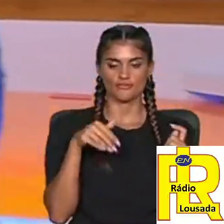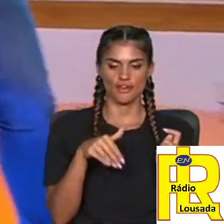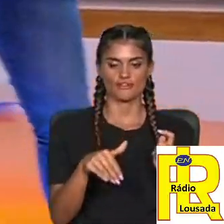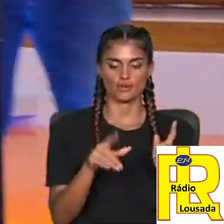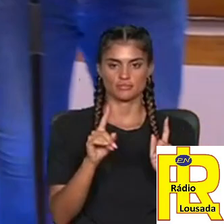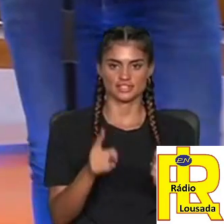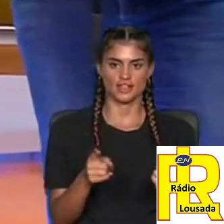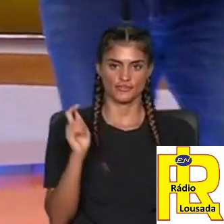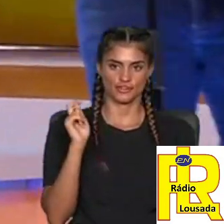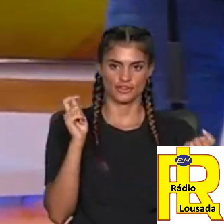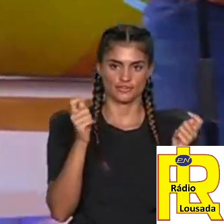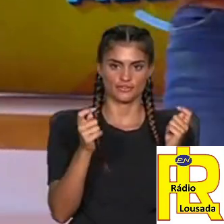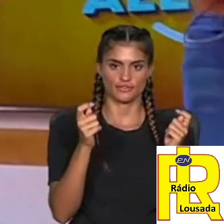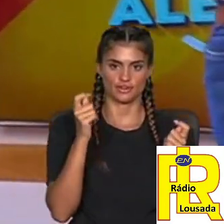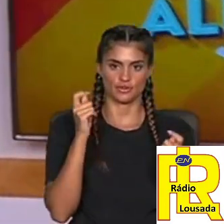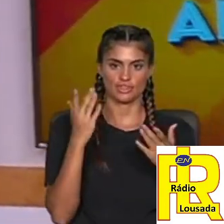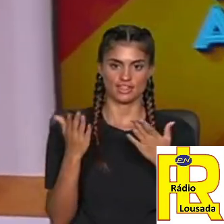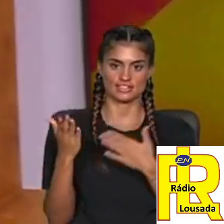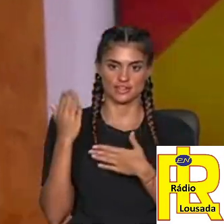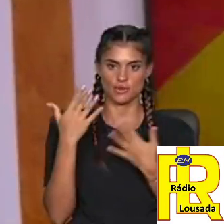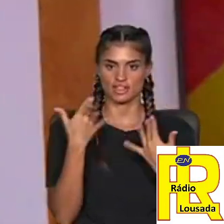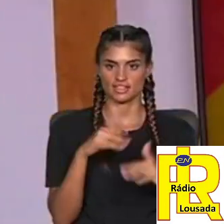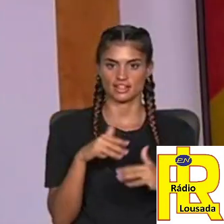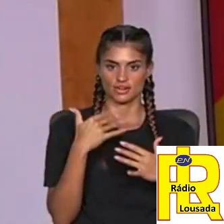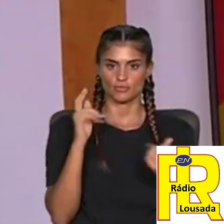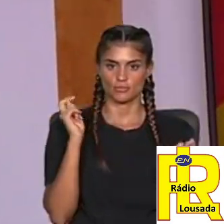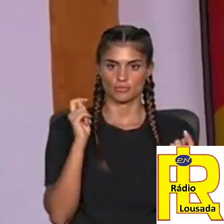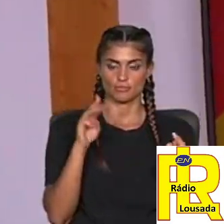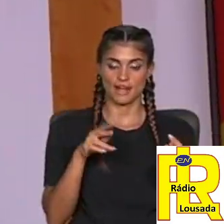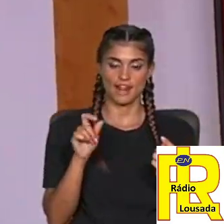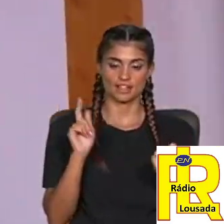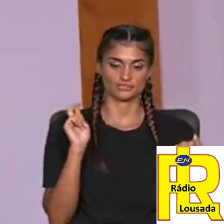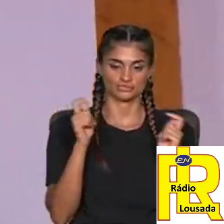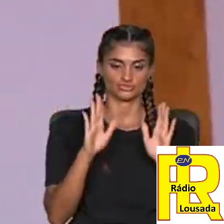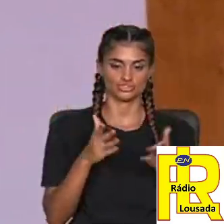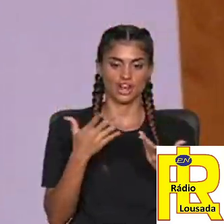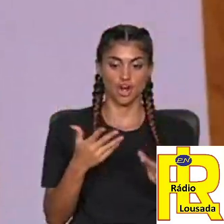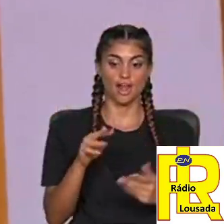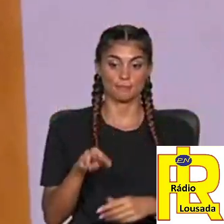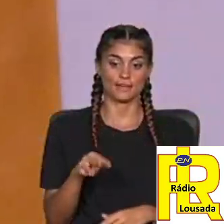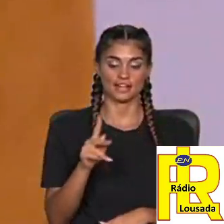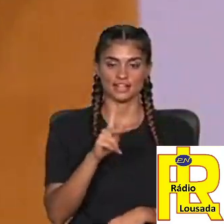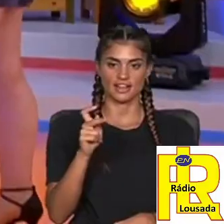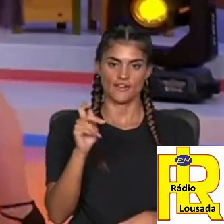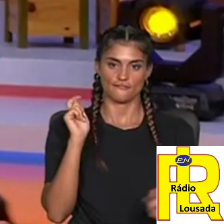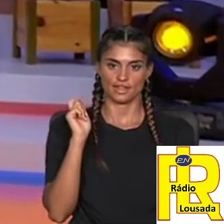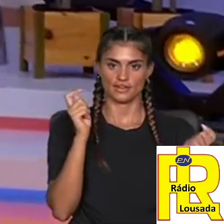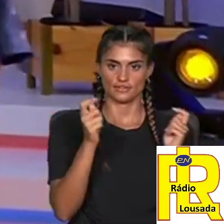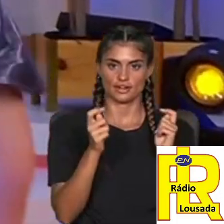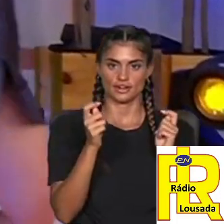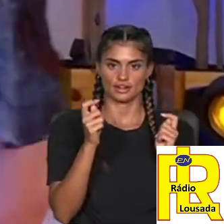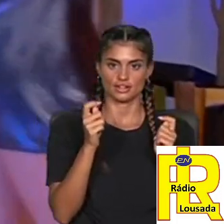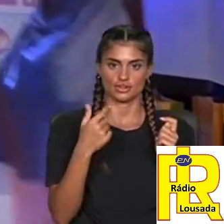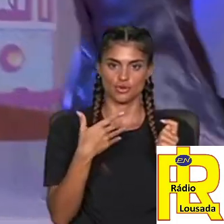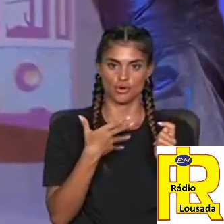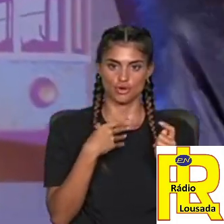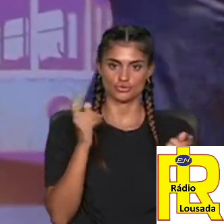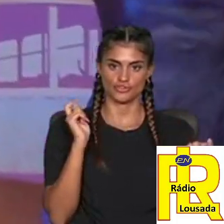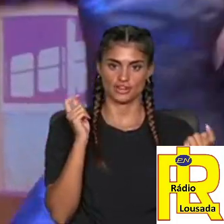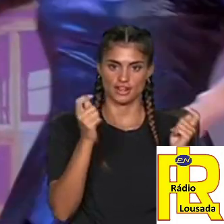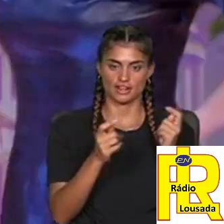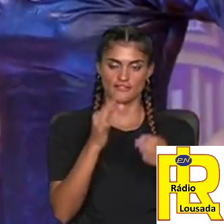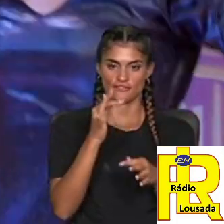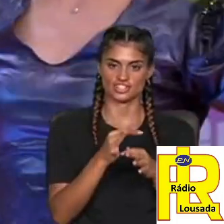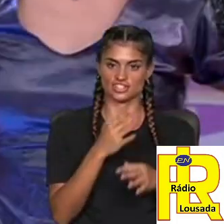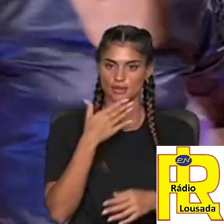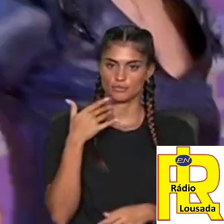começar. Ora, mira, mira, mira, dançando com alegria. O Manel já virou, agora mira a Maria. Ora, mira, mira, mira, eu gosto de aqui mirar. A